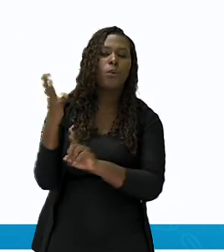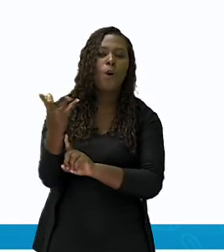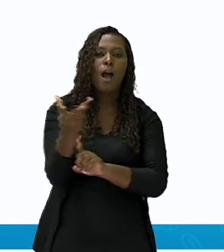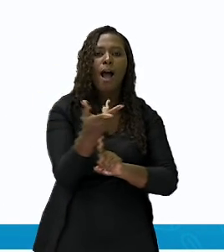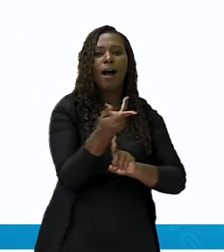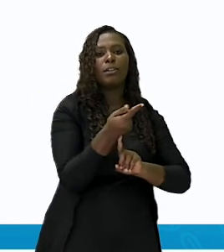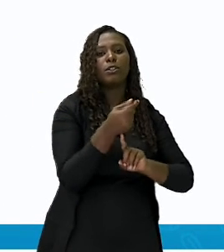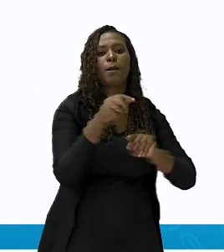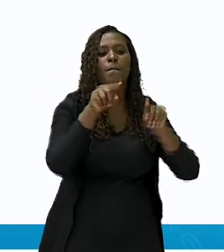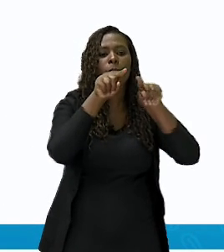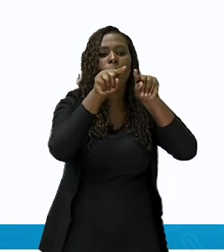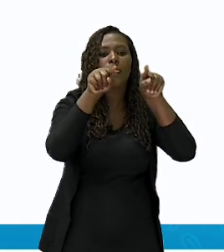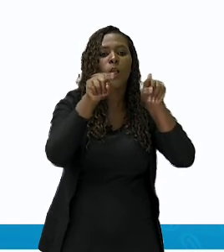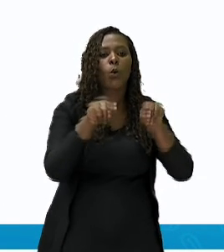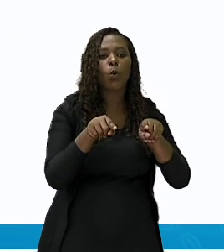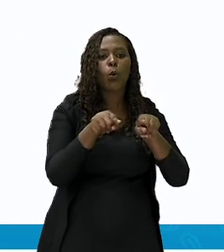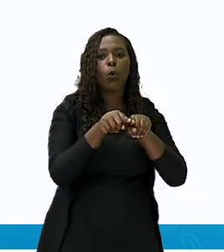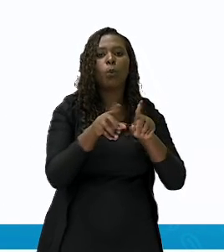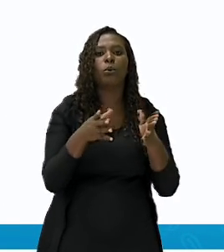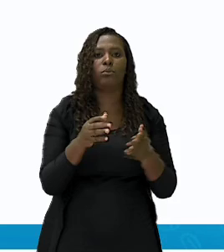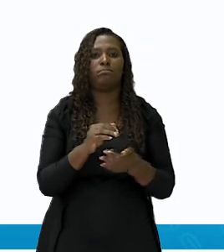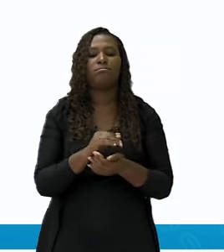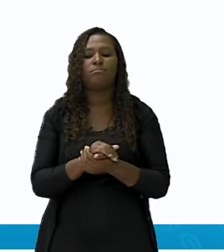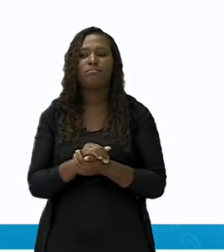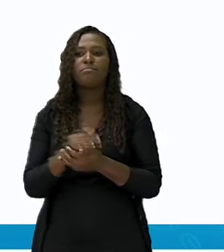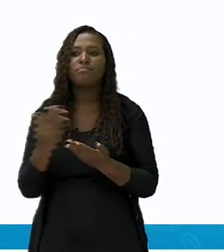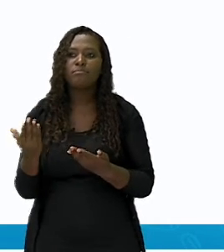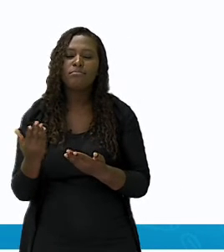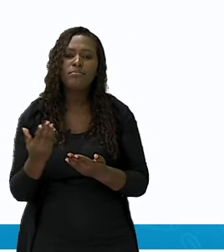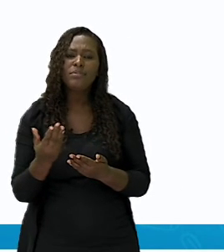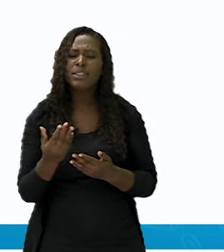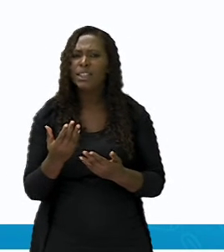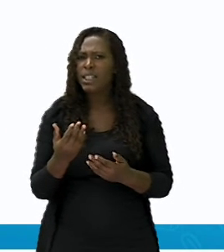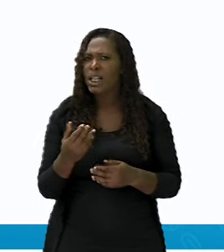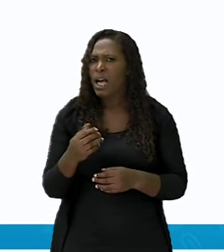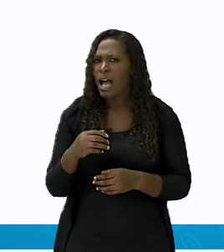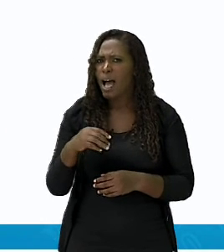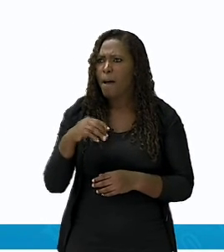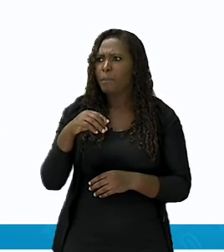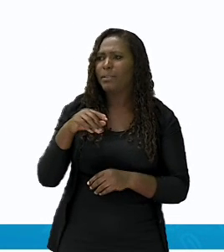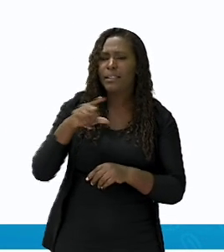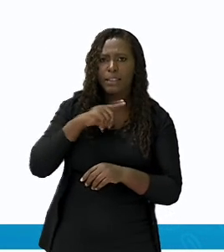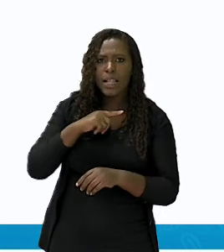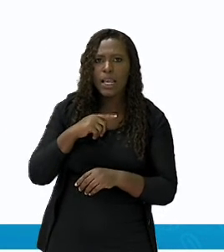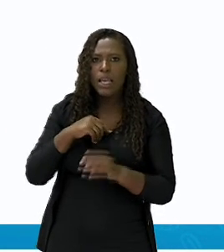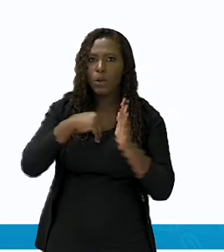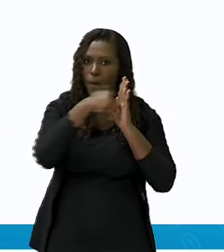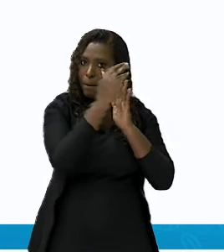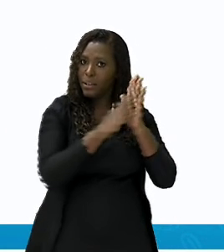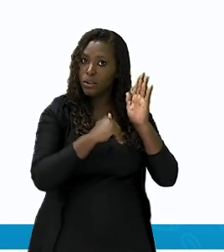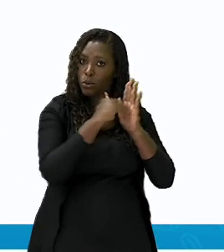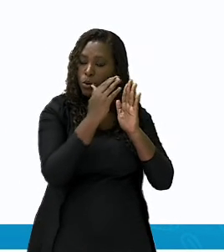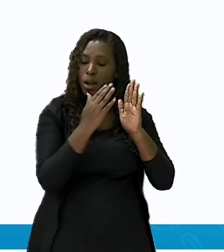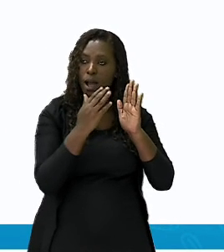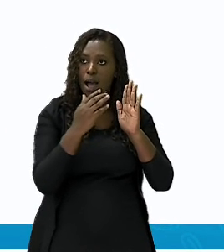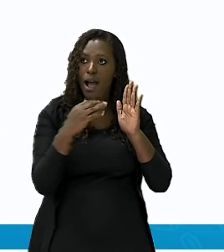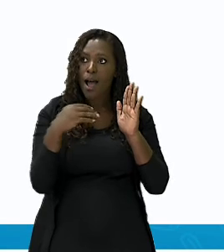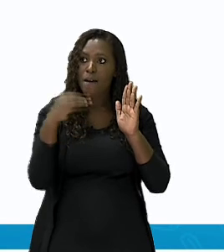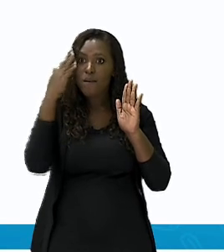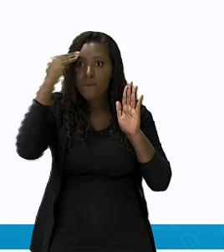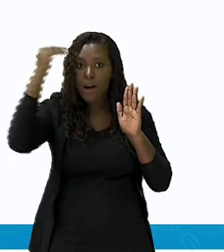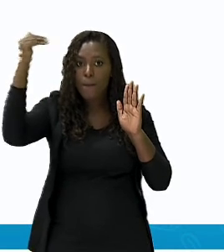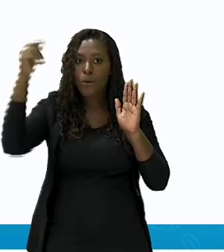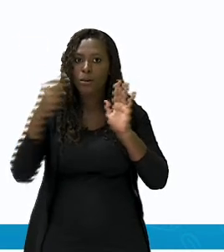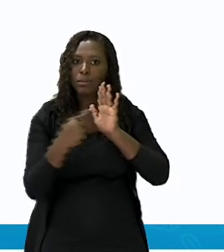sua obra são as faces compostas dos dois lados, uma de perfil e outra de